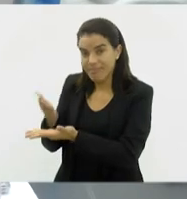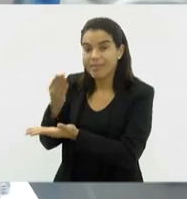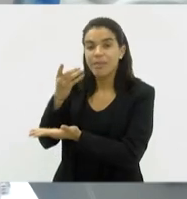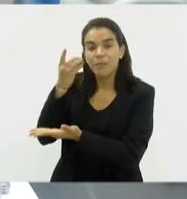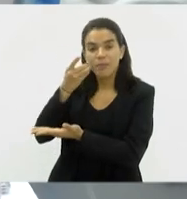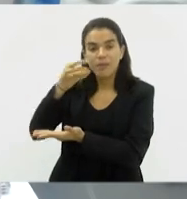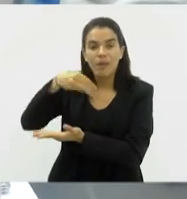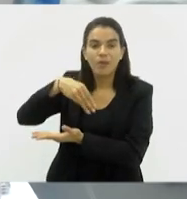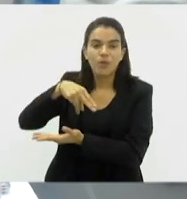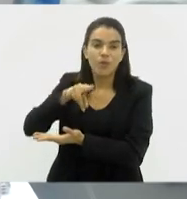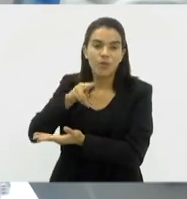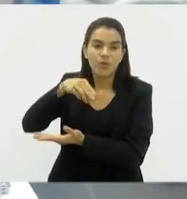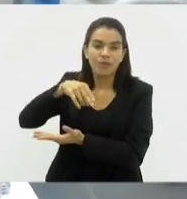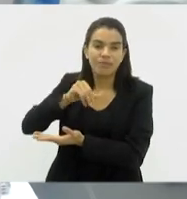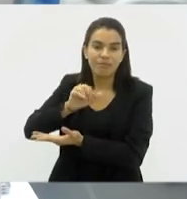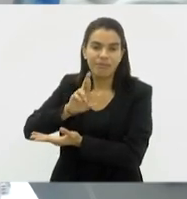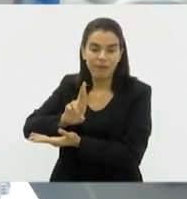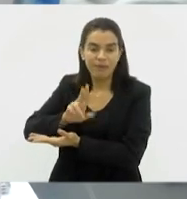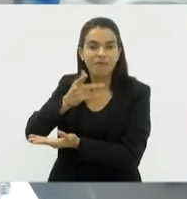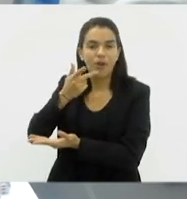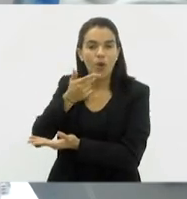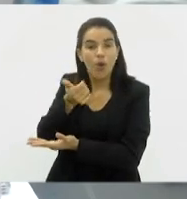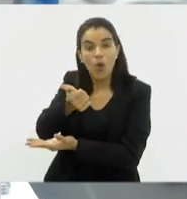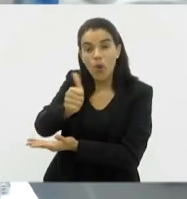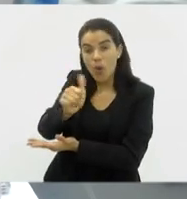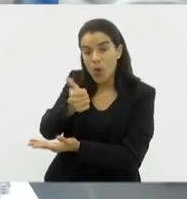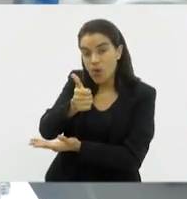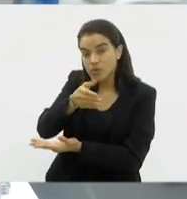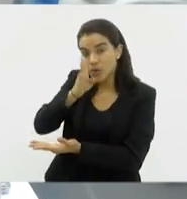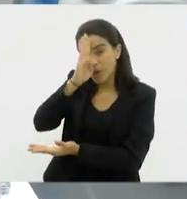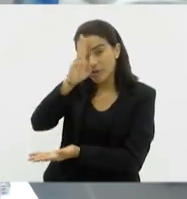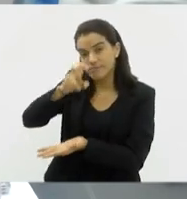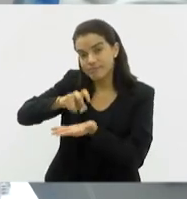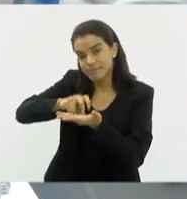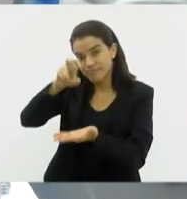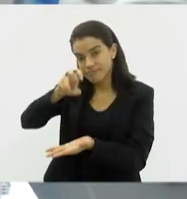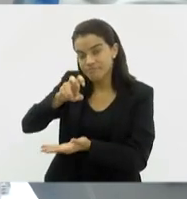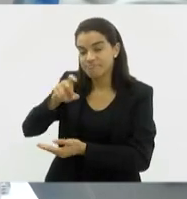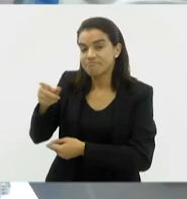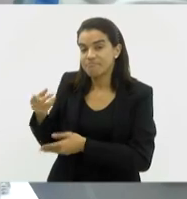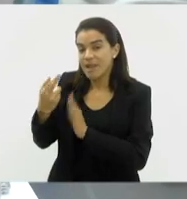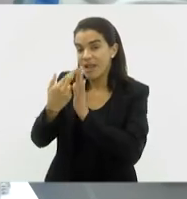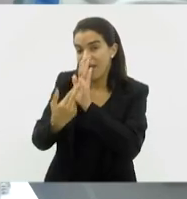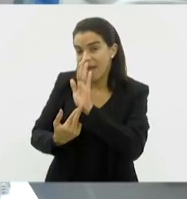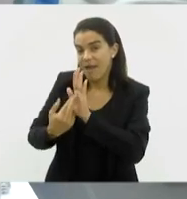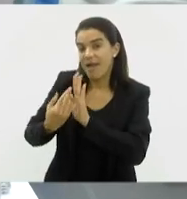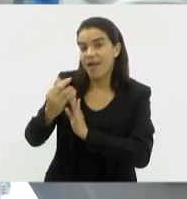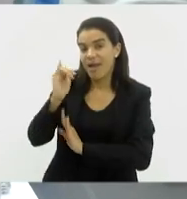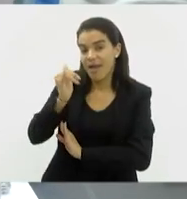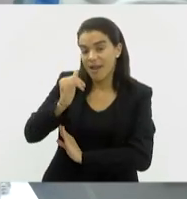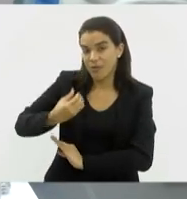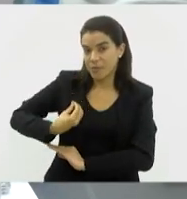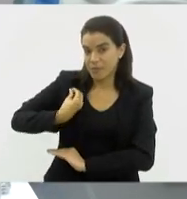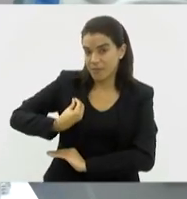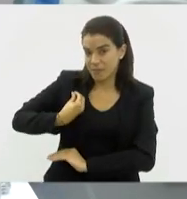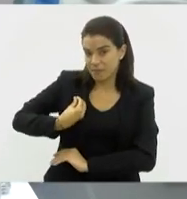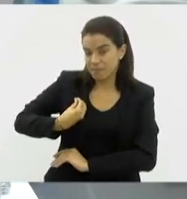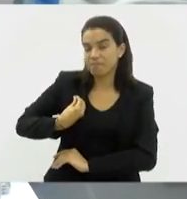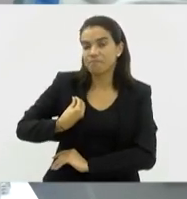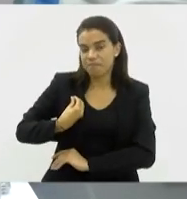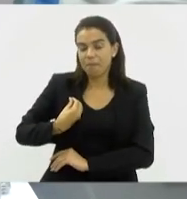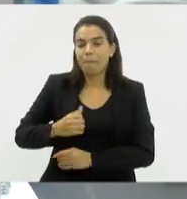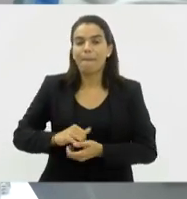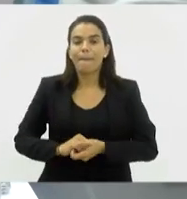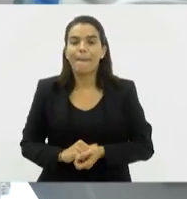Neto a às 11 horas da manhã a até para que o relator tivesse presente com a questão de ordem feita